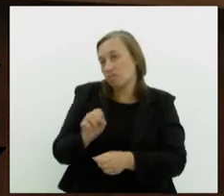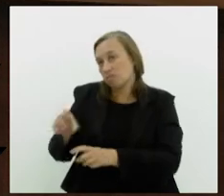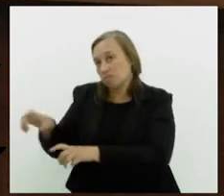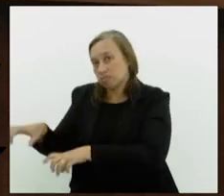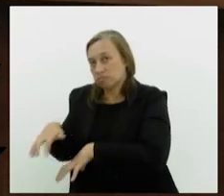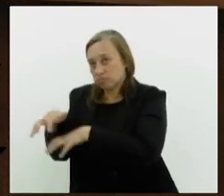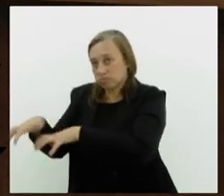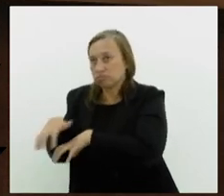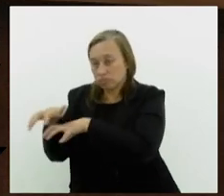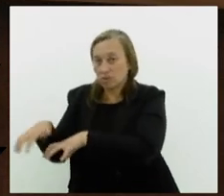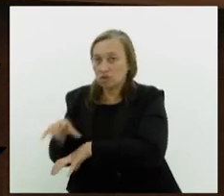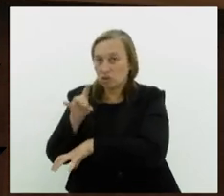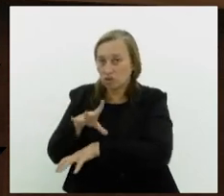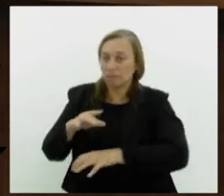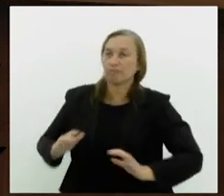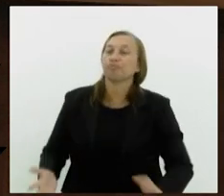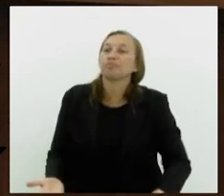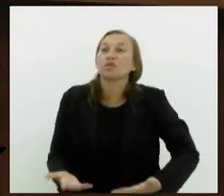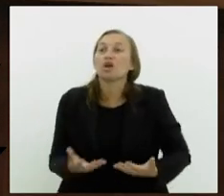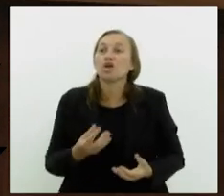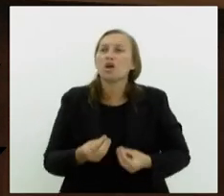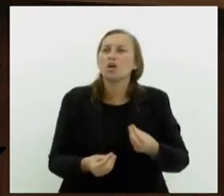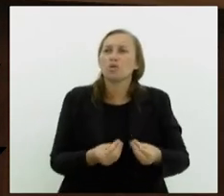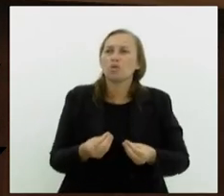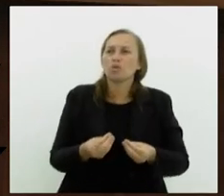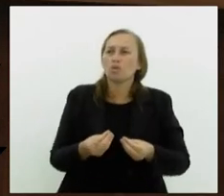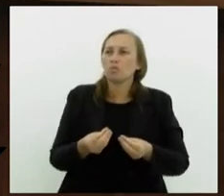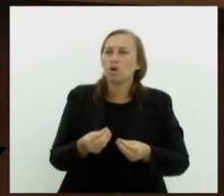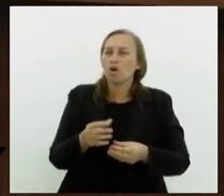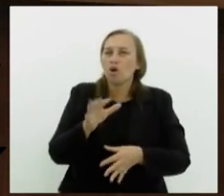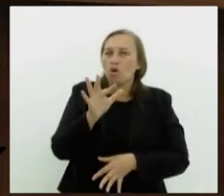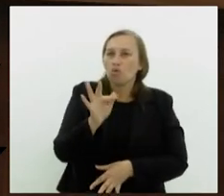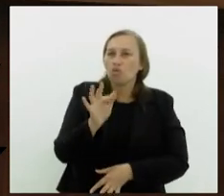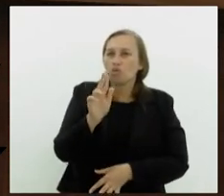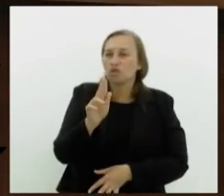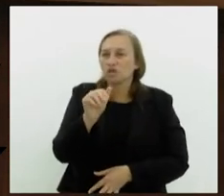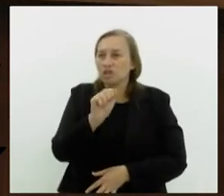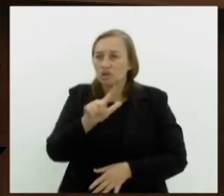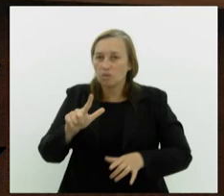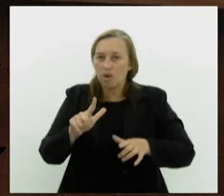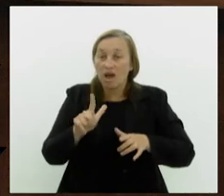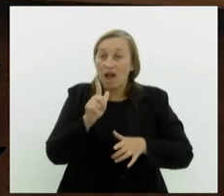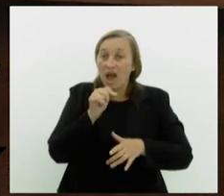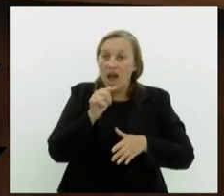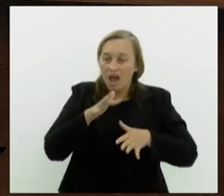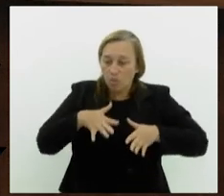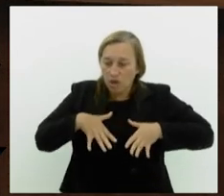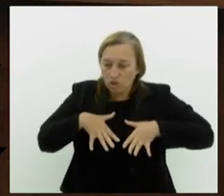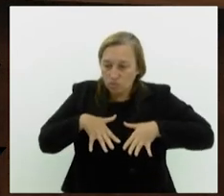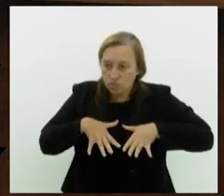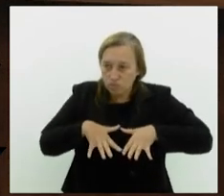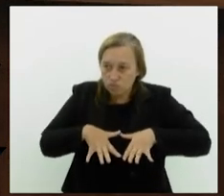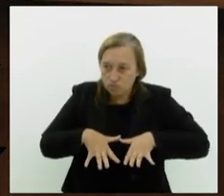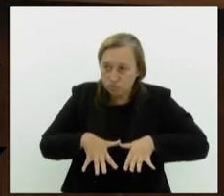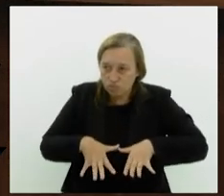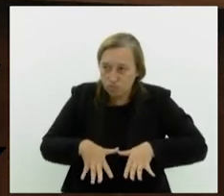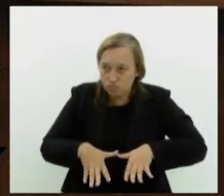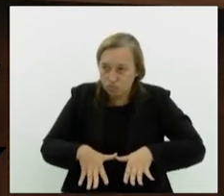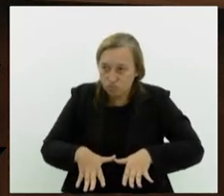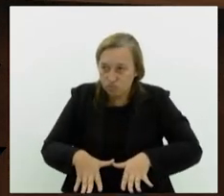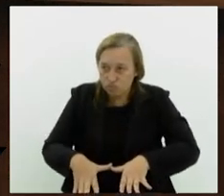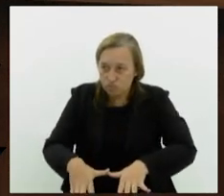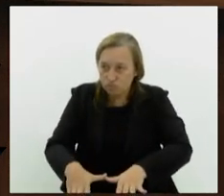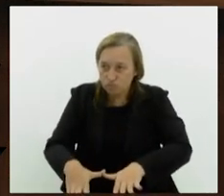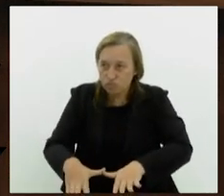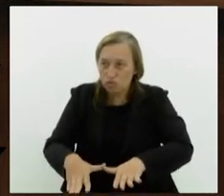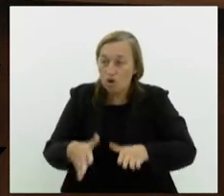E, justamente como uma espécie de funil, a água veio descendo e acabou concentrando, é onde